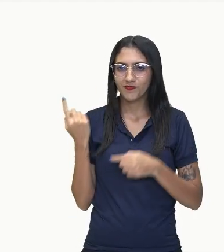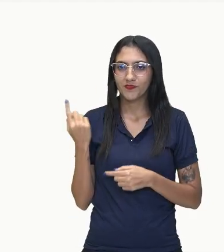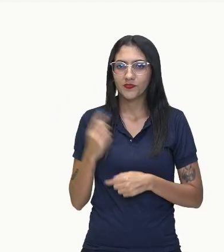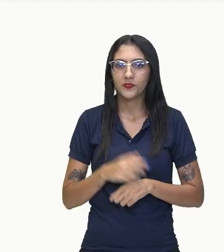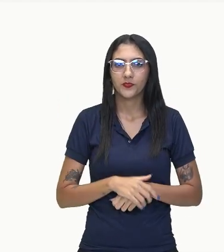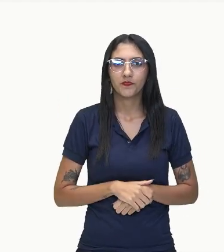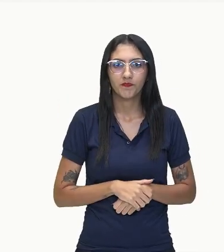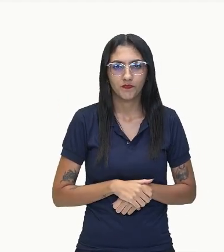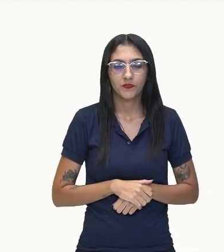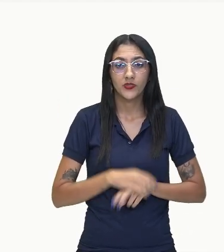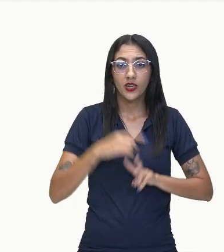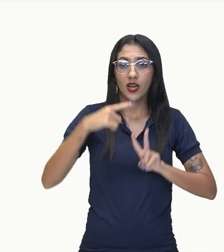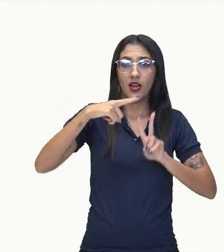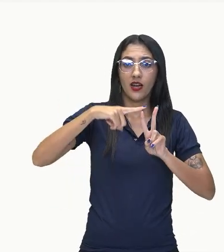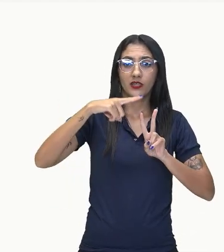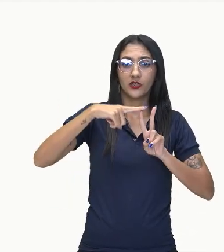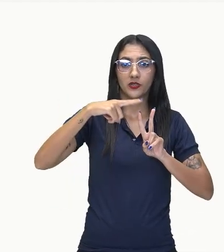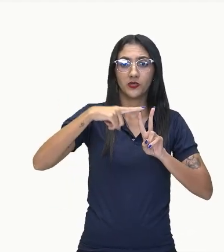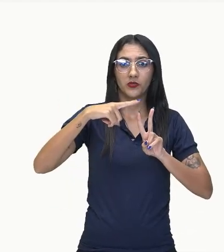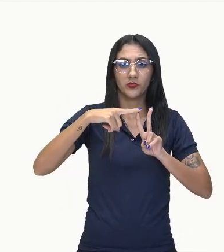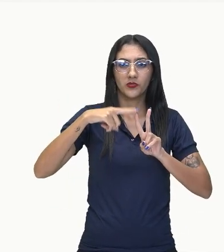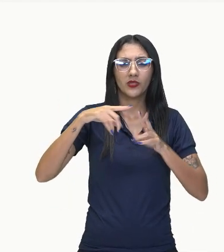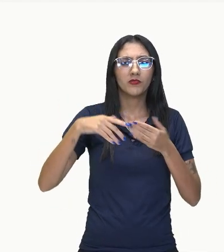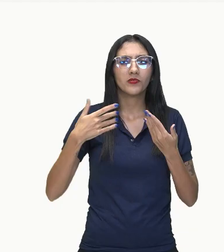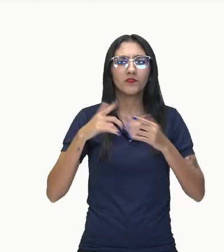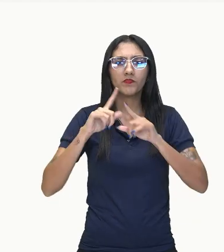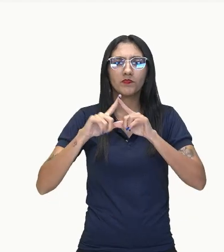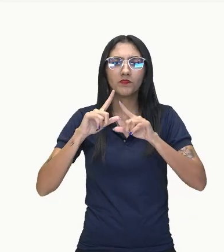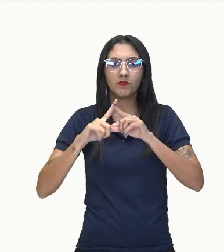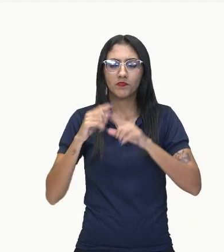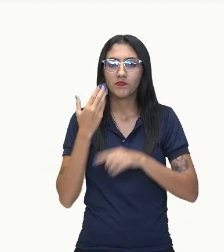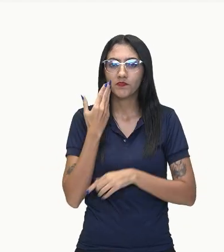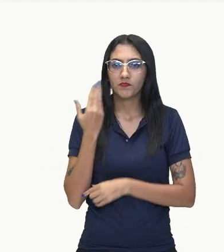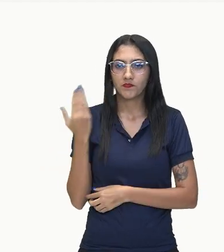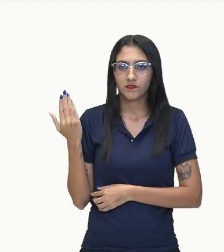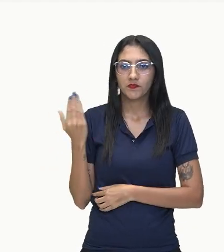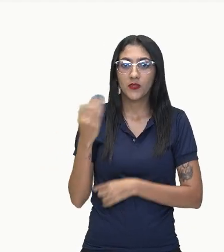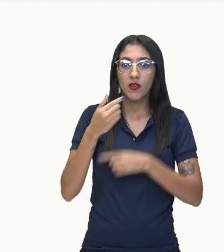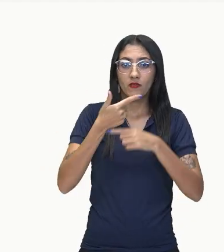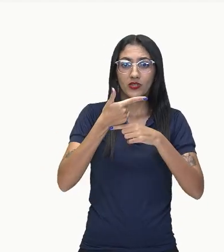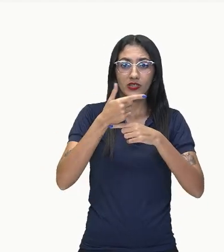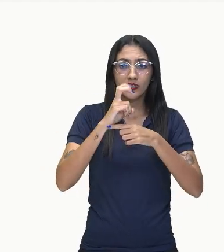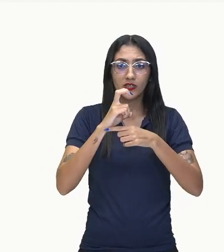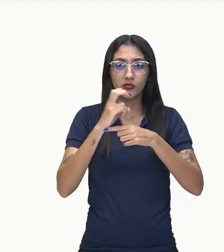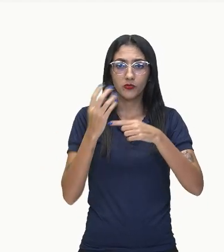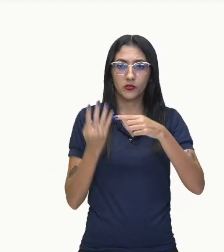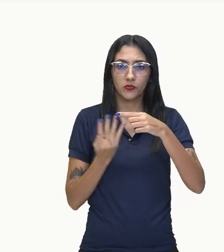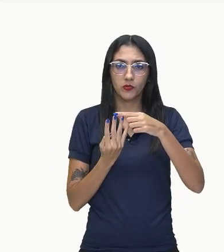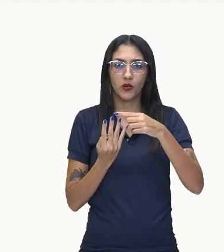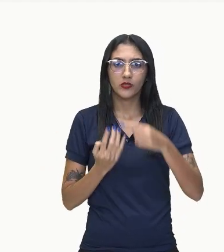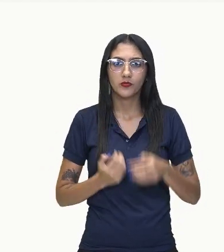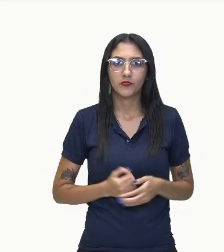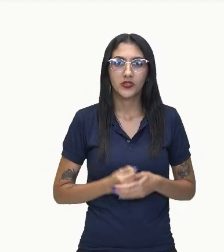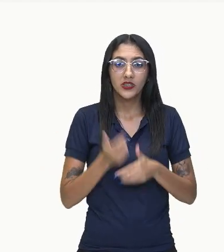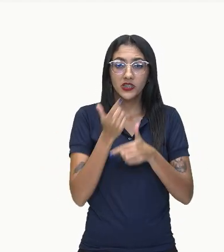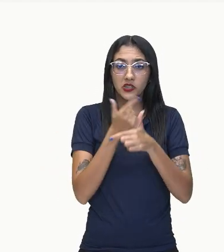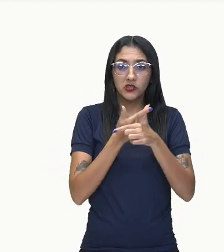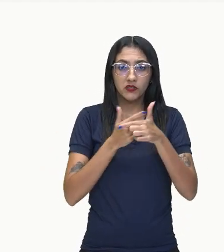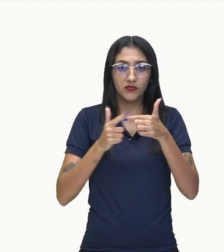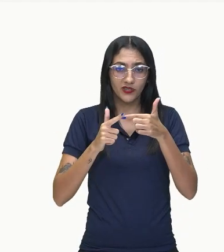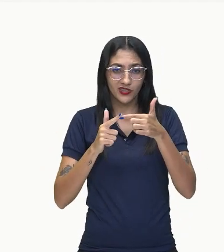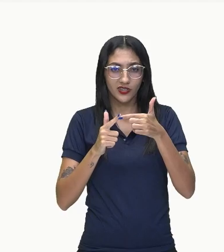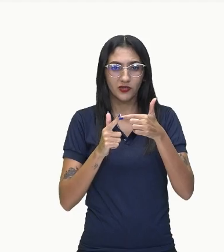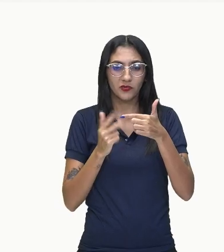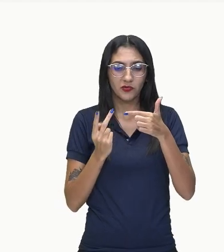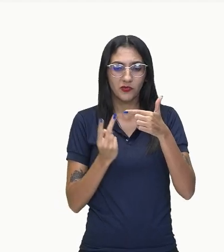ou menos a raiz do delta, quem é o delta? 25 sobre 4, dividido por 2 vezes o